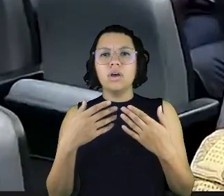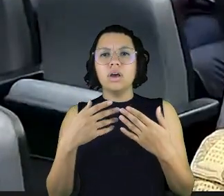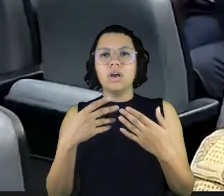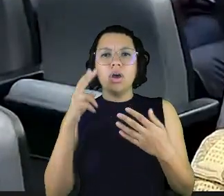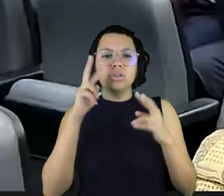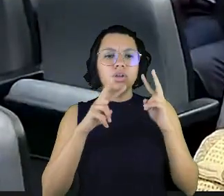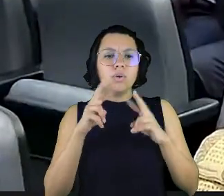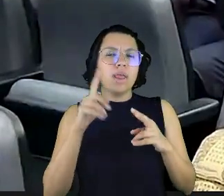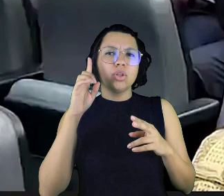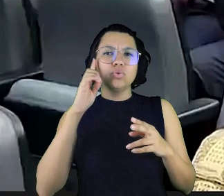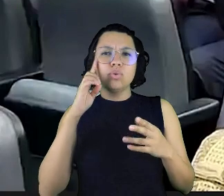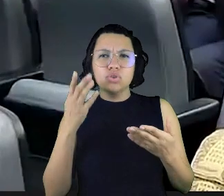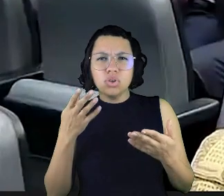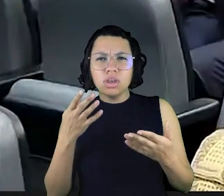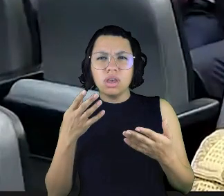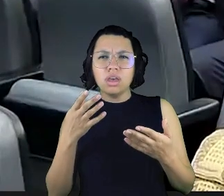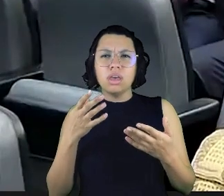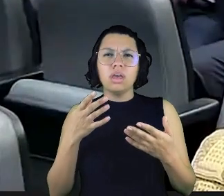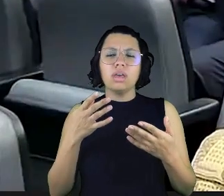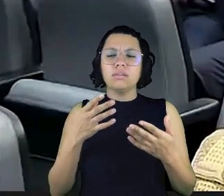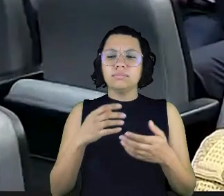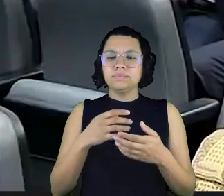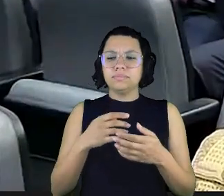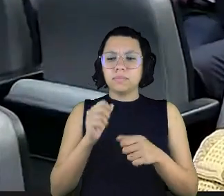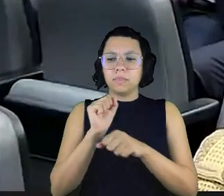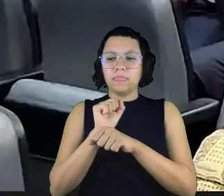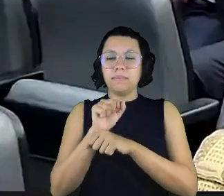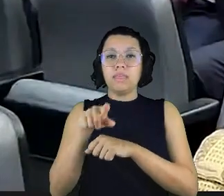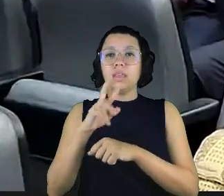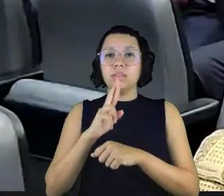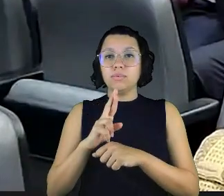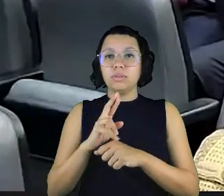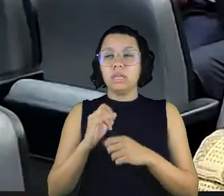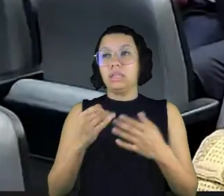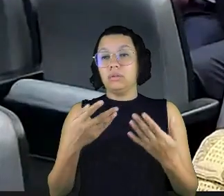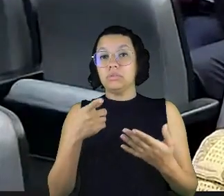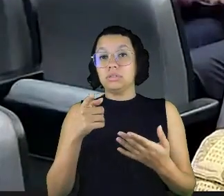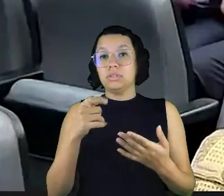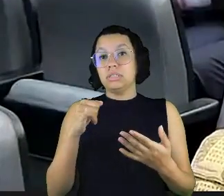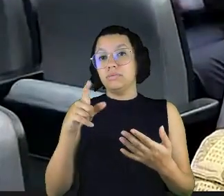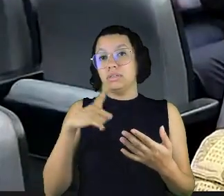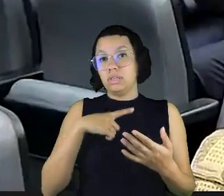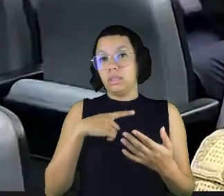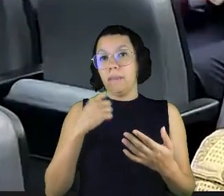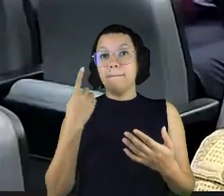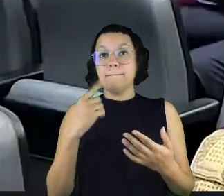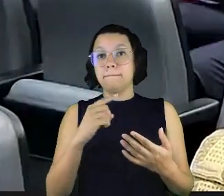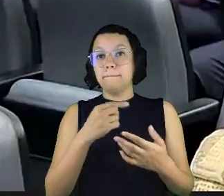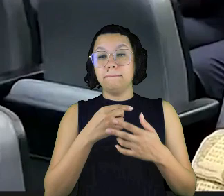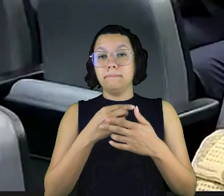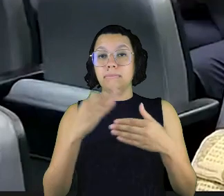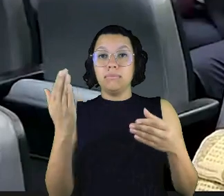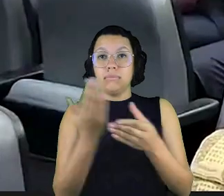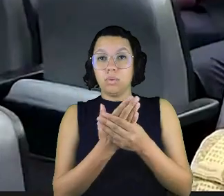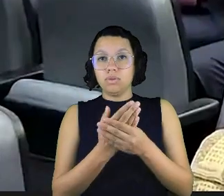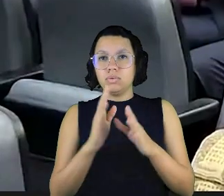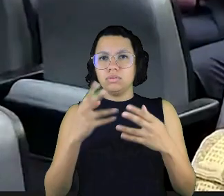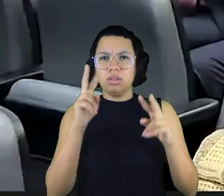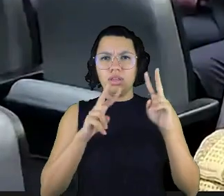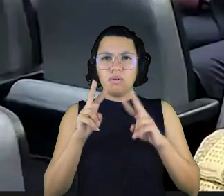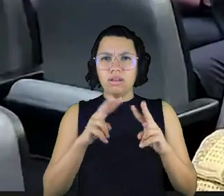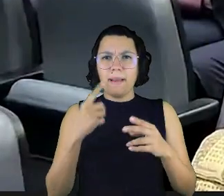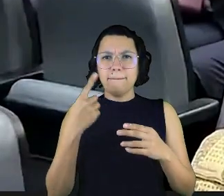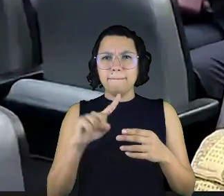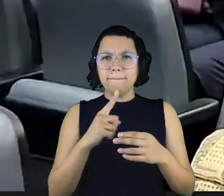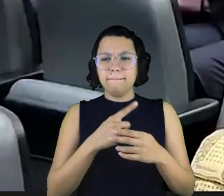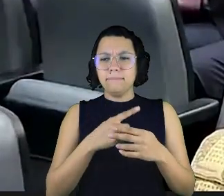E aí, se você tiver 1000 casos na teimosinha, você tem que olhar os 1000 casos por Você tem que, olha, eu defiro a teimosinha por 3